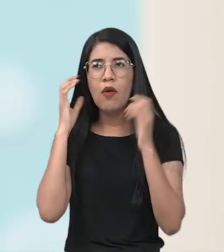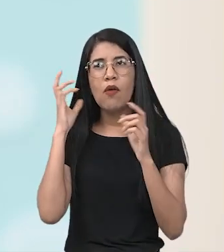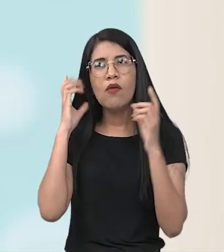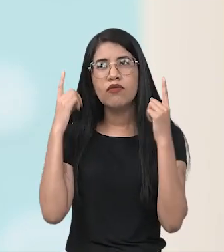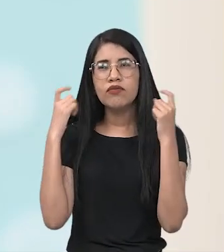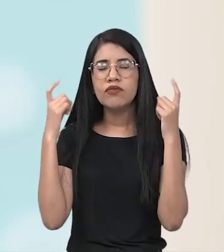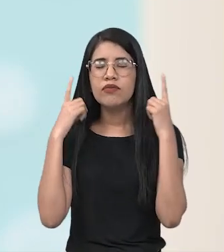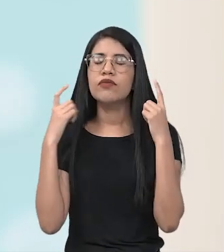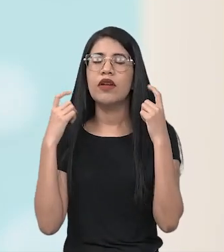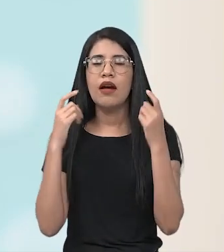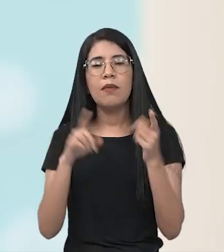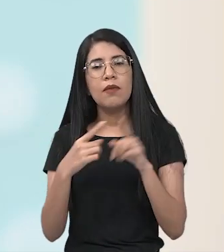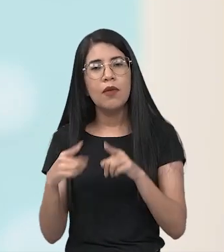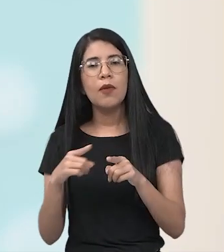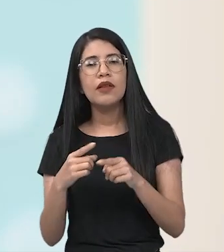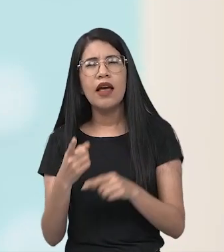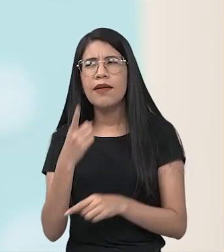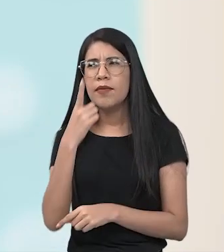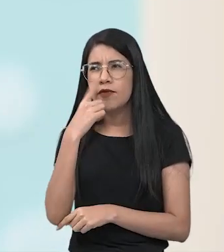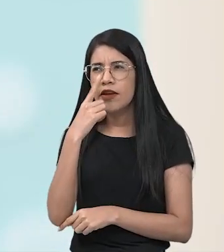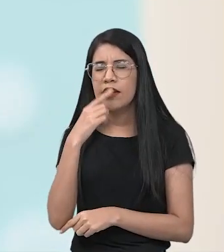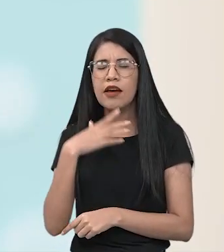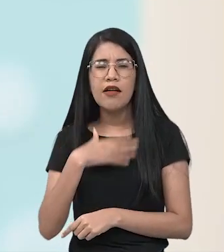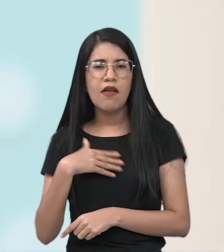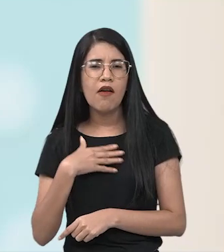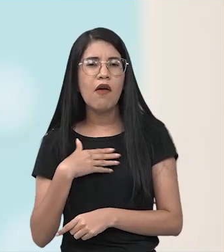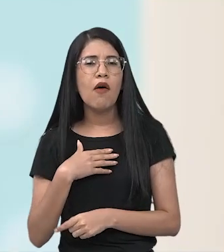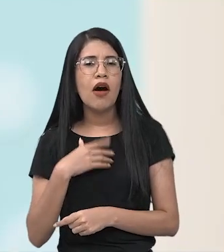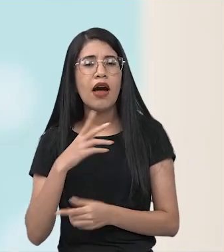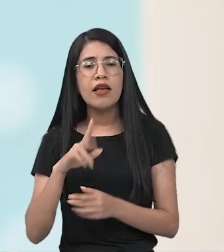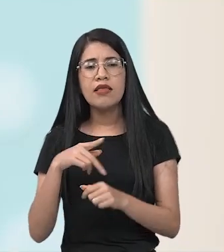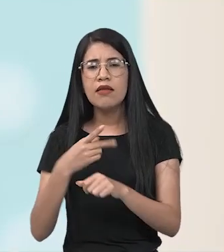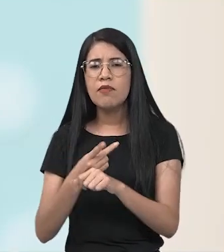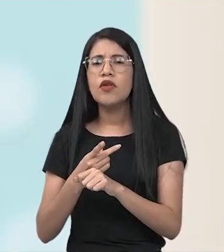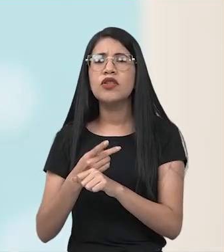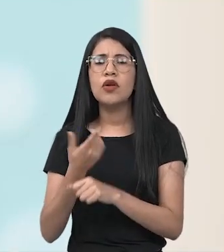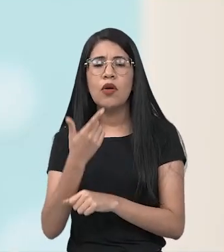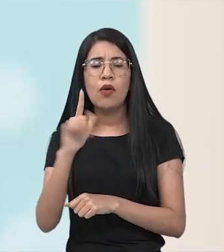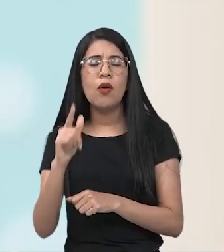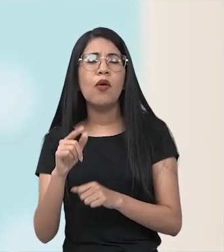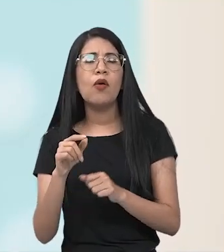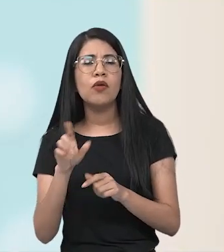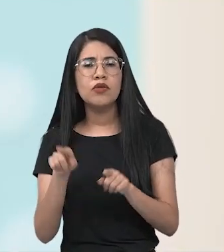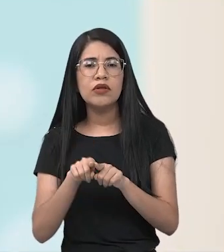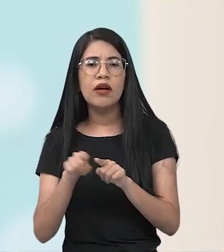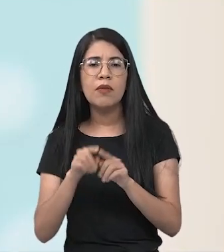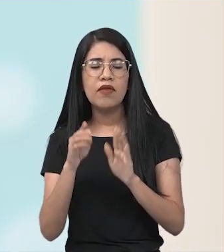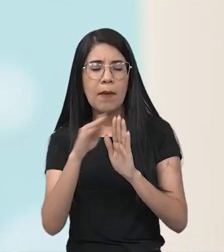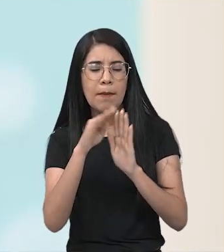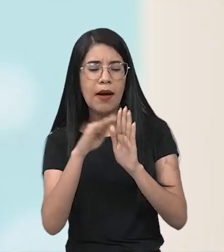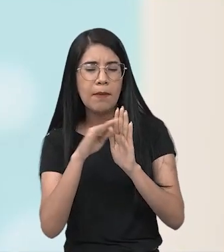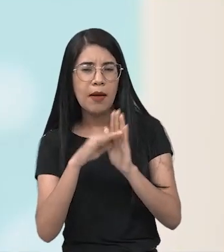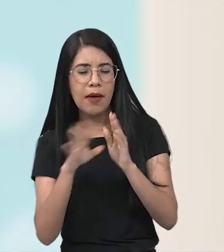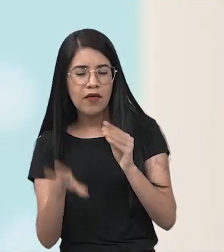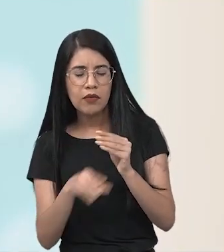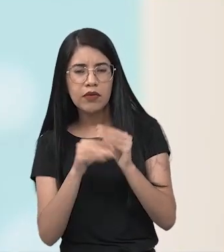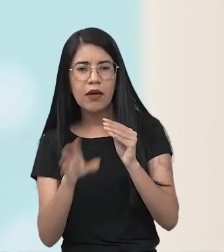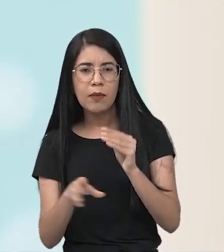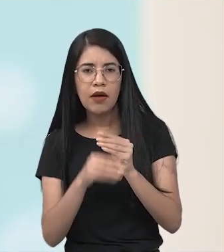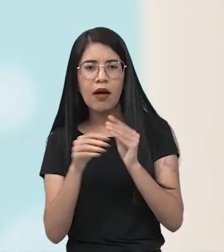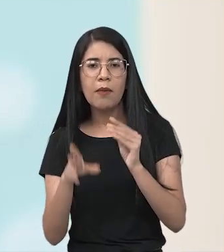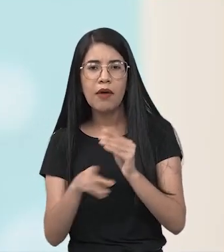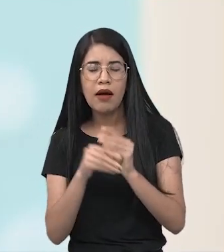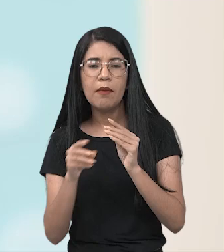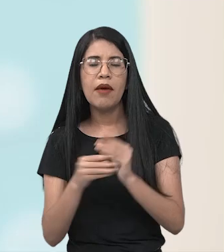acaba se afeiçoando à música e vai colocando lá e vai conhecendo outros atores, e é quando a gente se dá conta, as